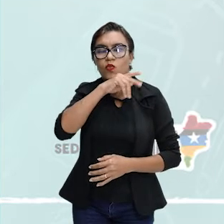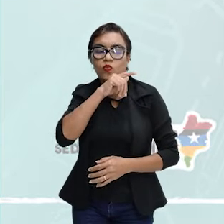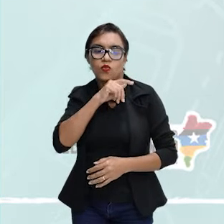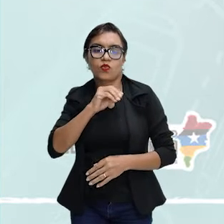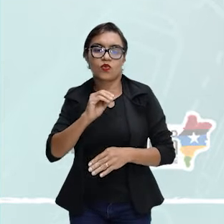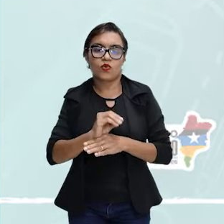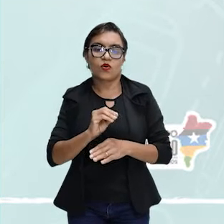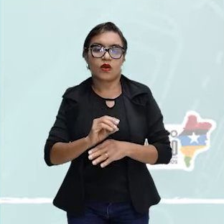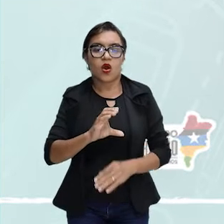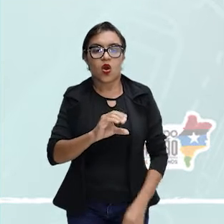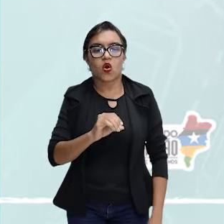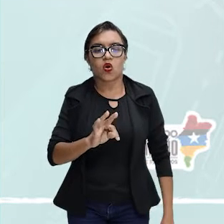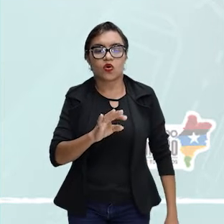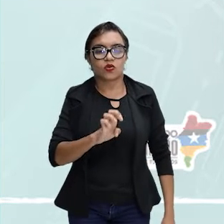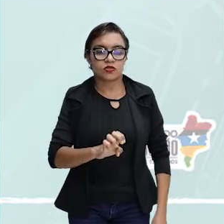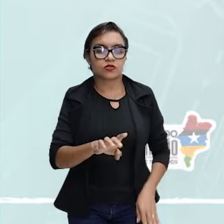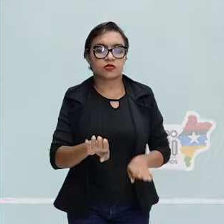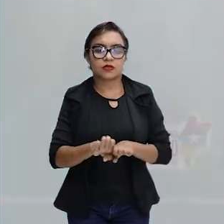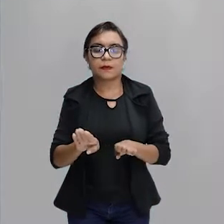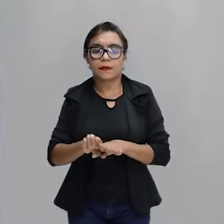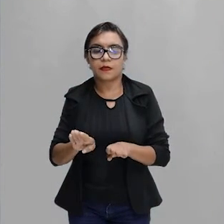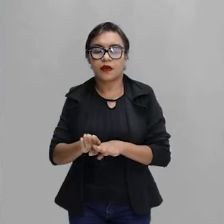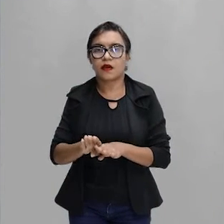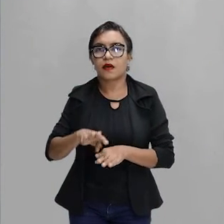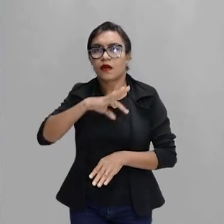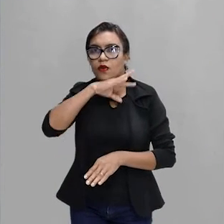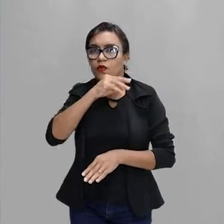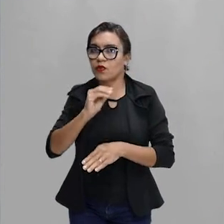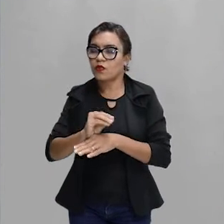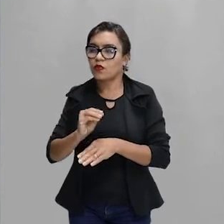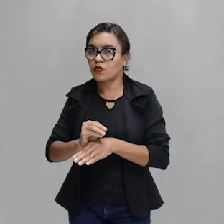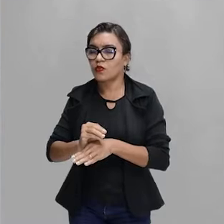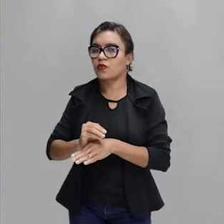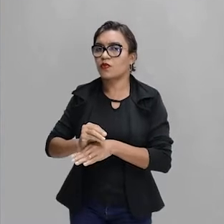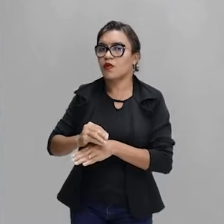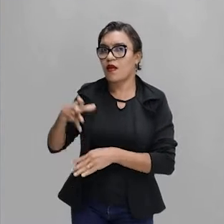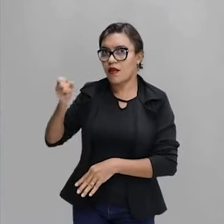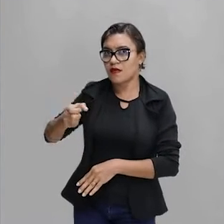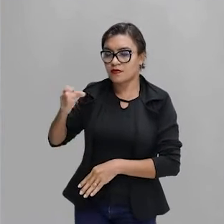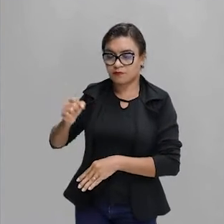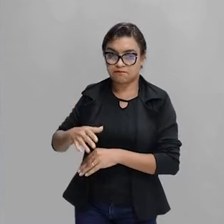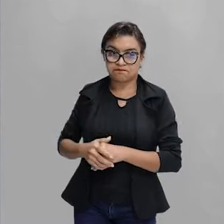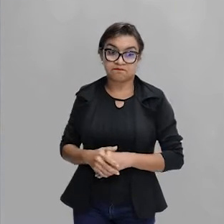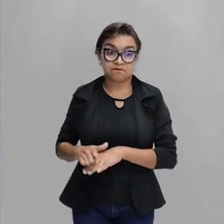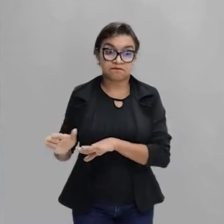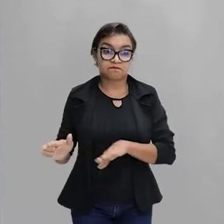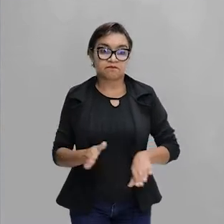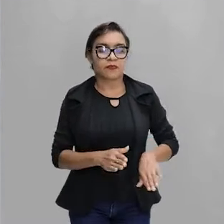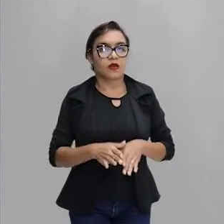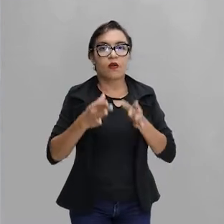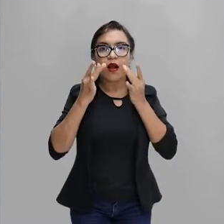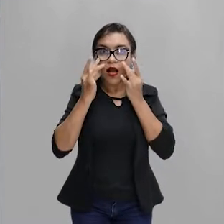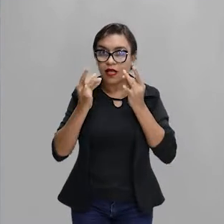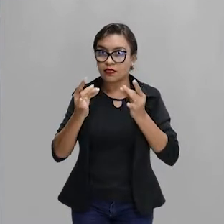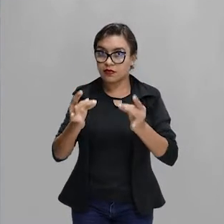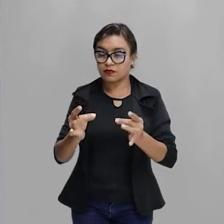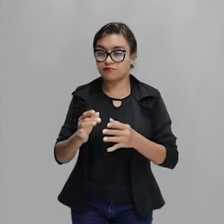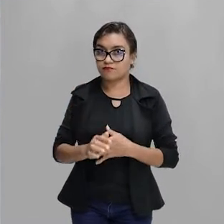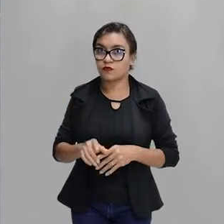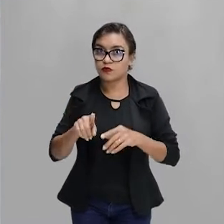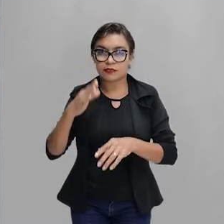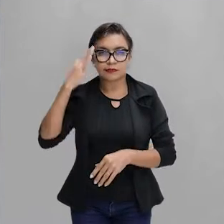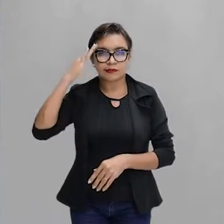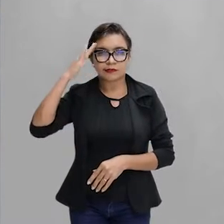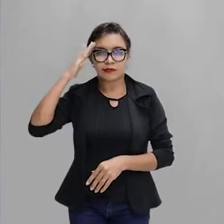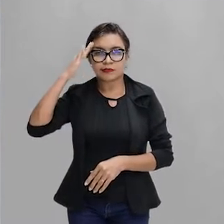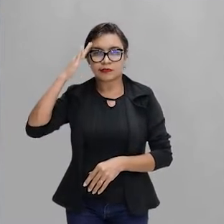para a produção do leite, tá? E aí, muita atenção agora. Entendendo esse aspecto, a